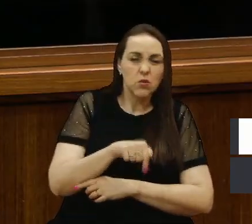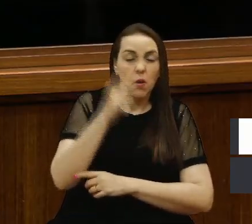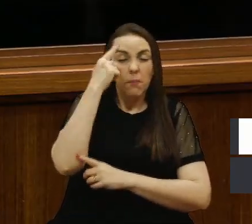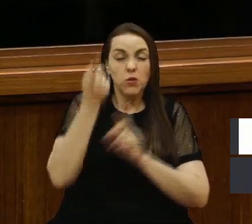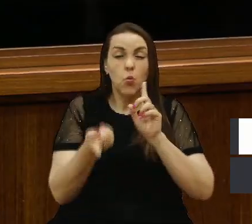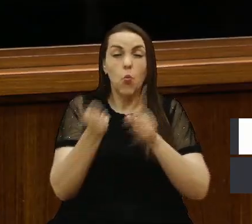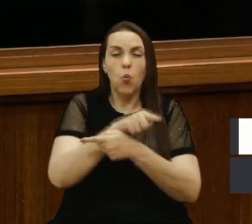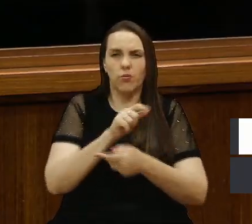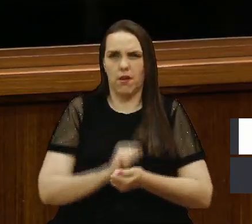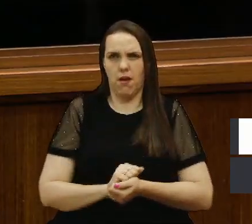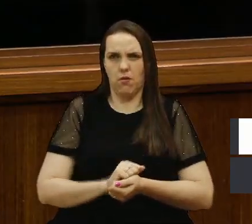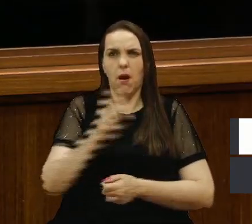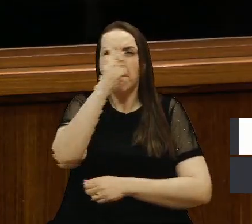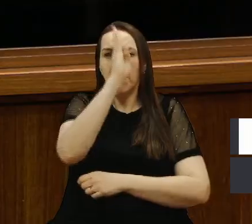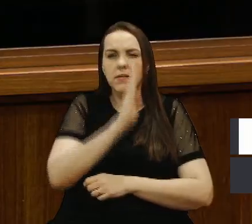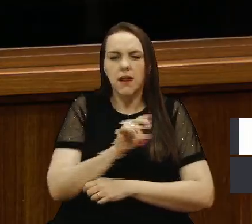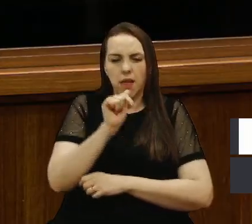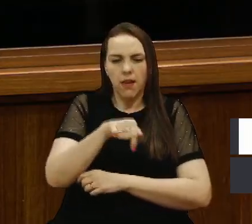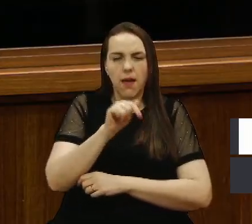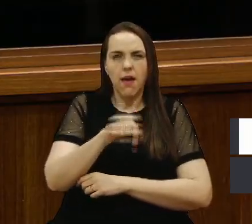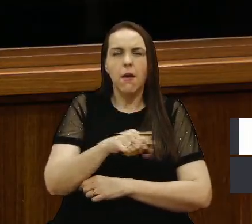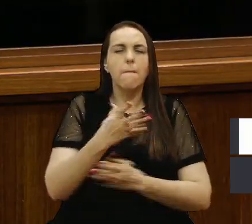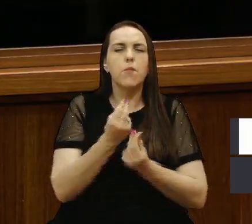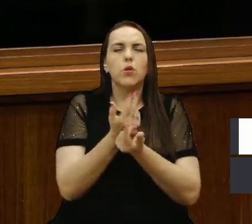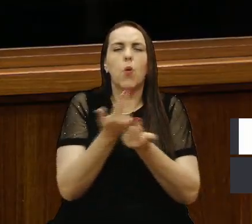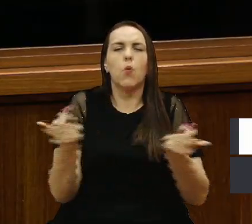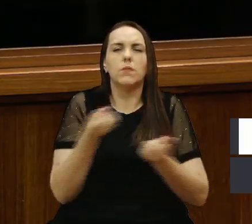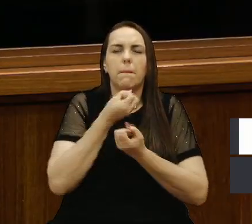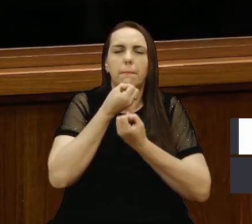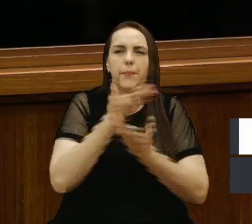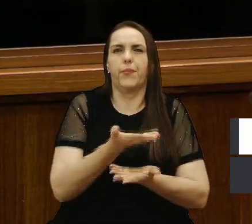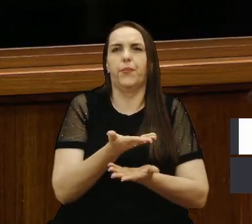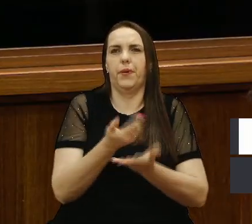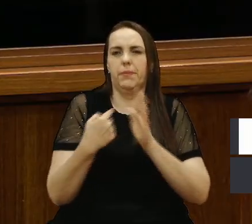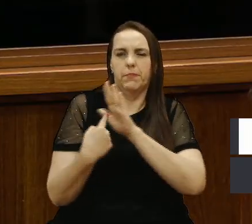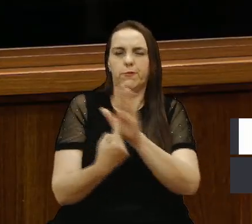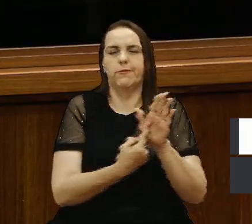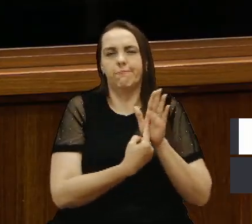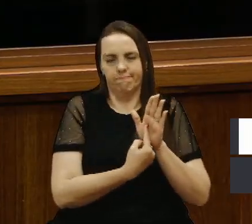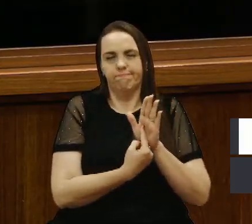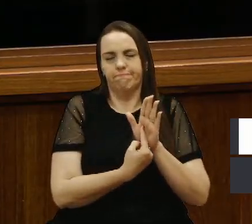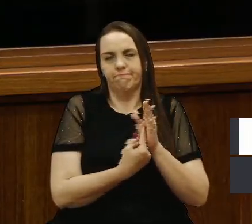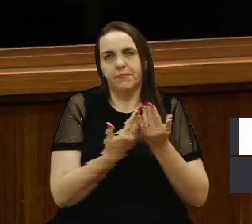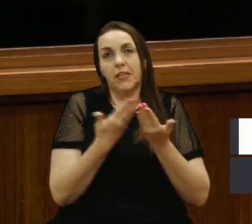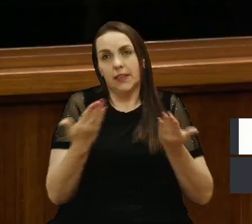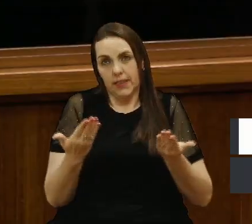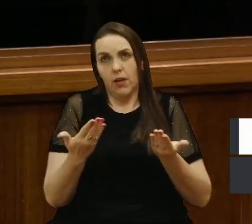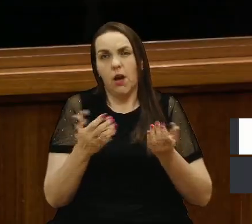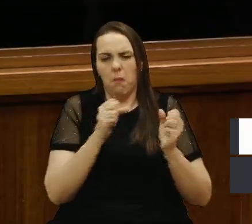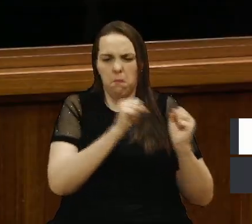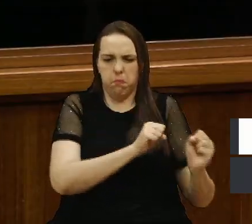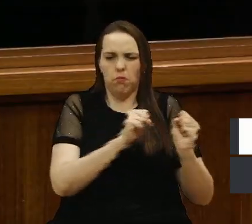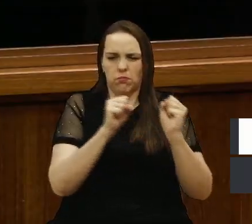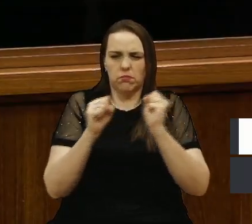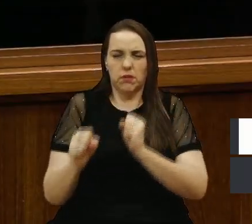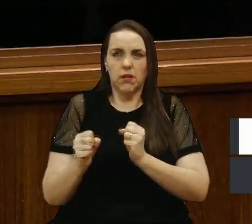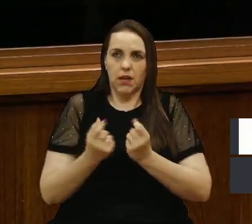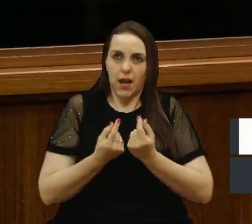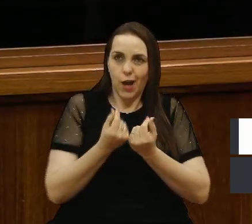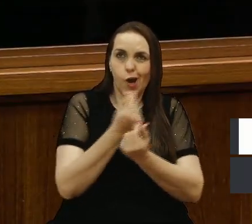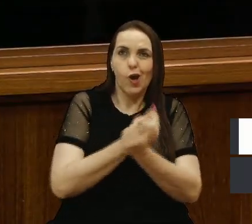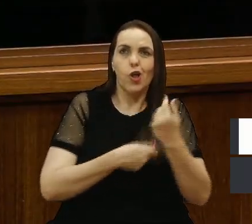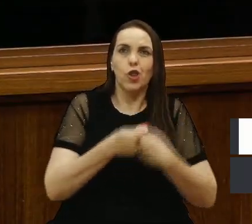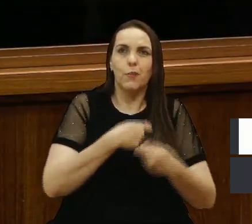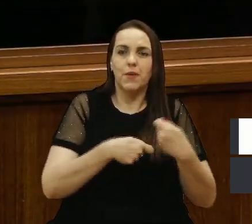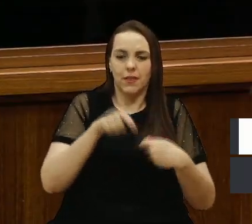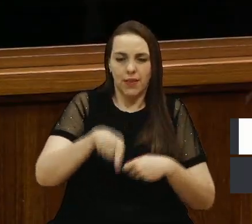Nós brasileiros temos muita coisa boa para mostrar. E a potência econômica, por exemplo, de